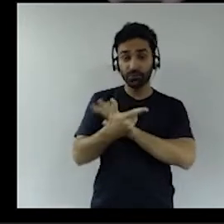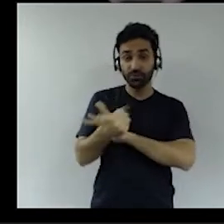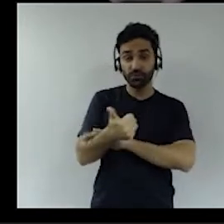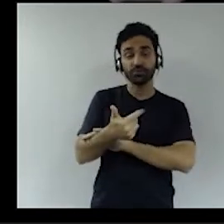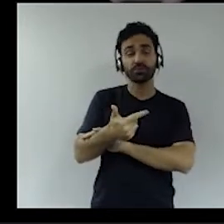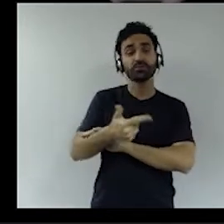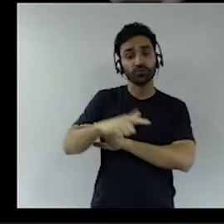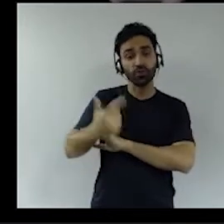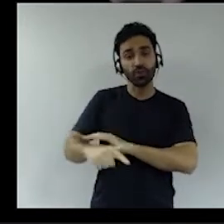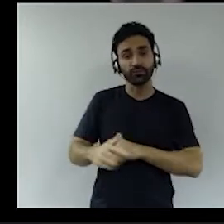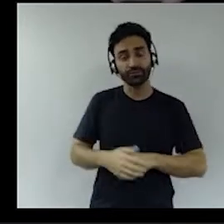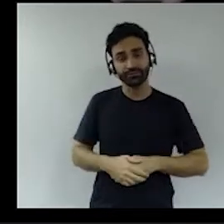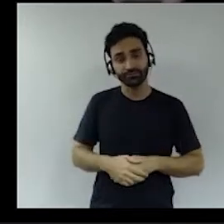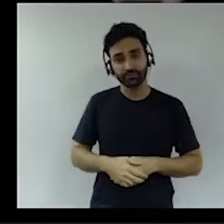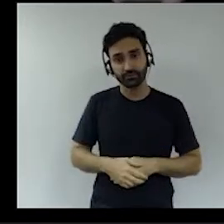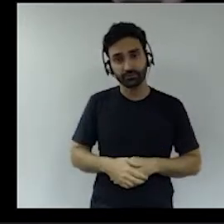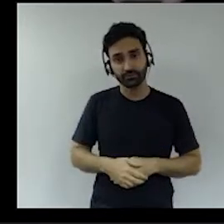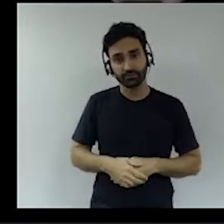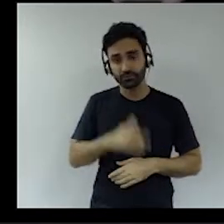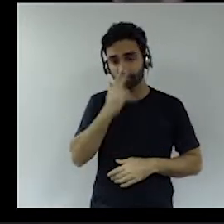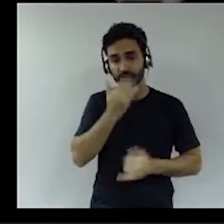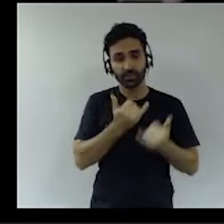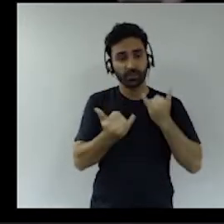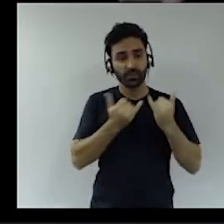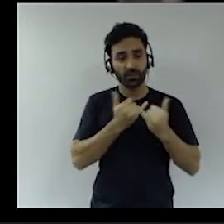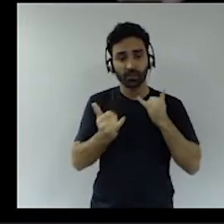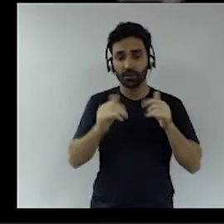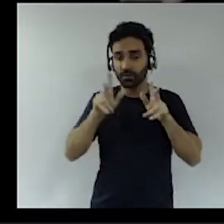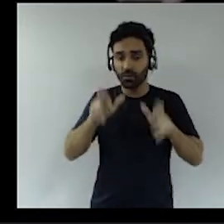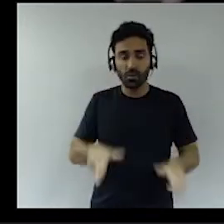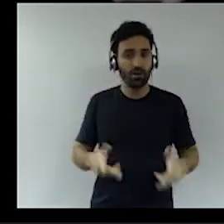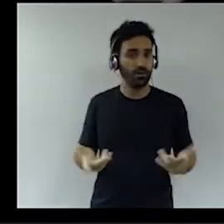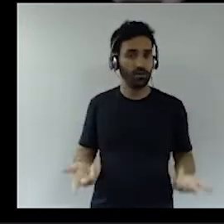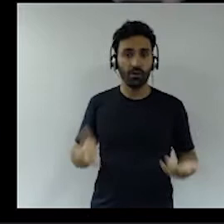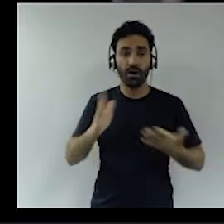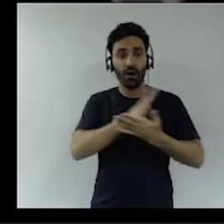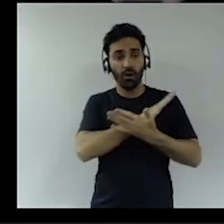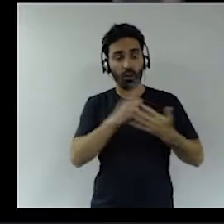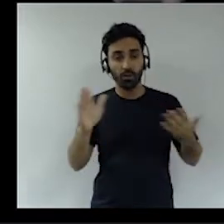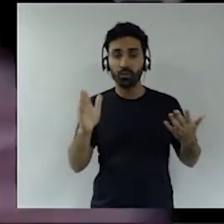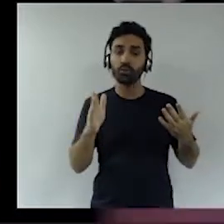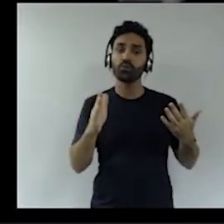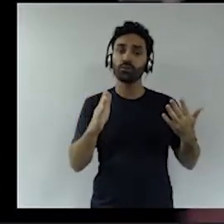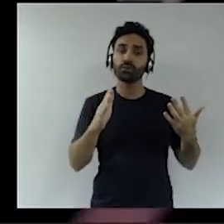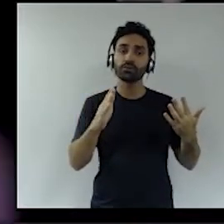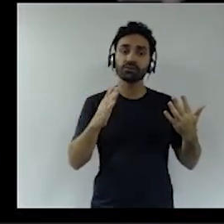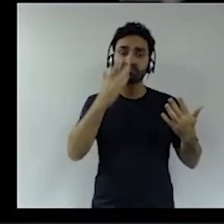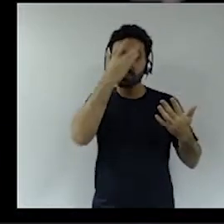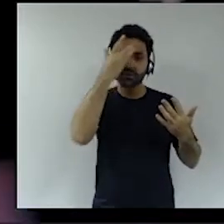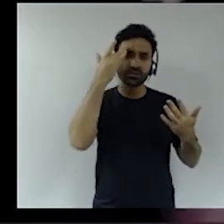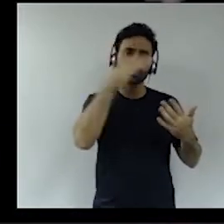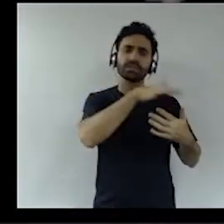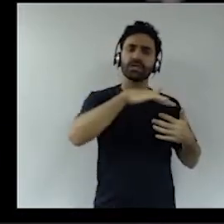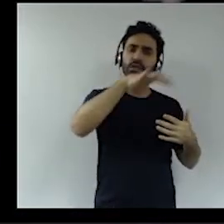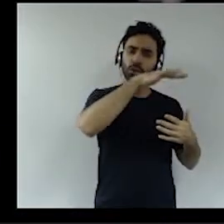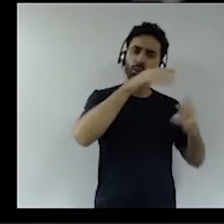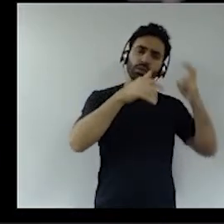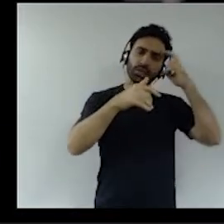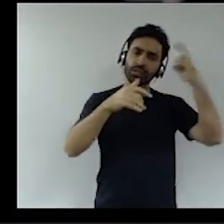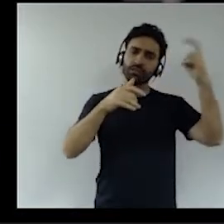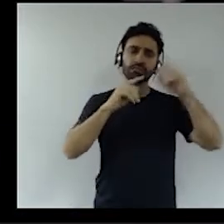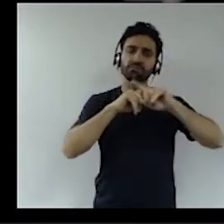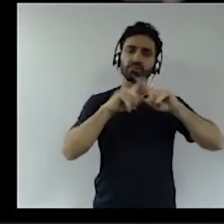verificamos algumas atitudes semelhantes por setores também intelectualizados e com